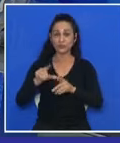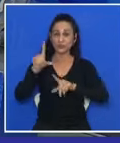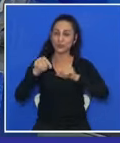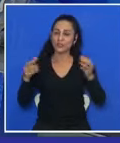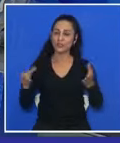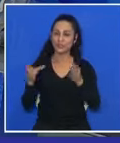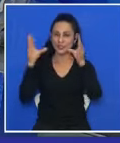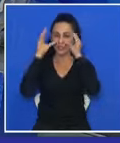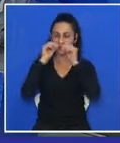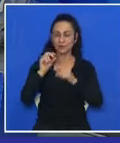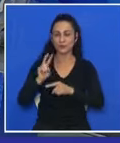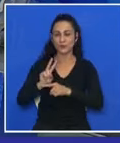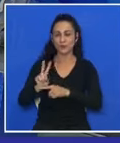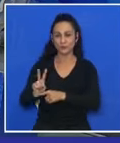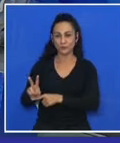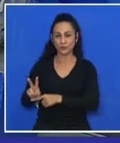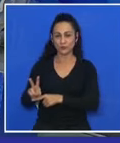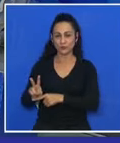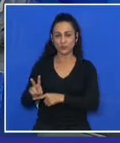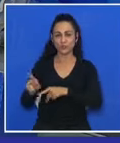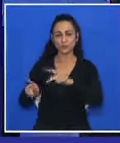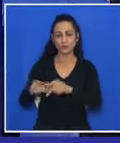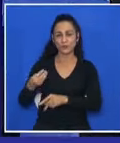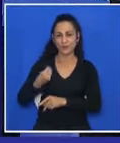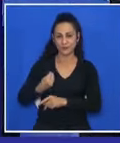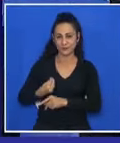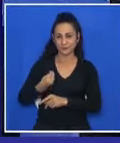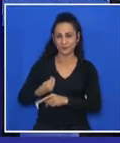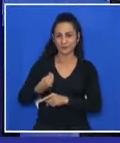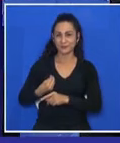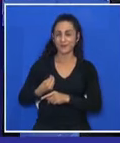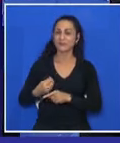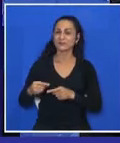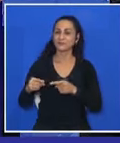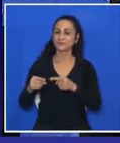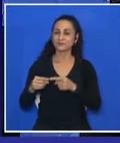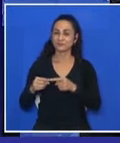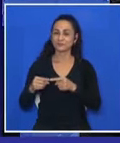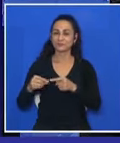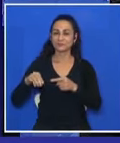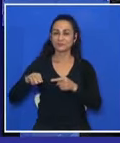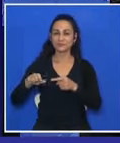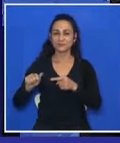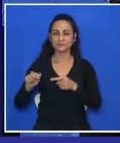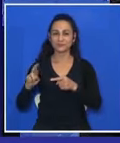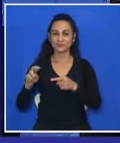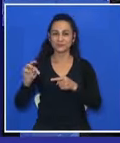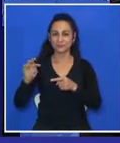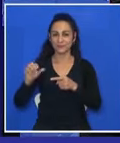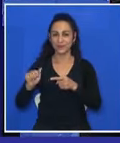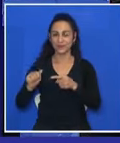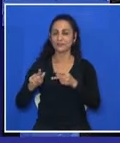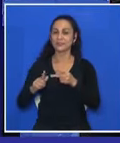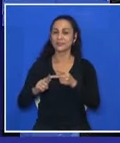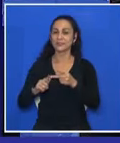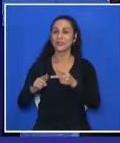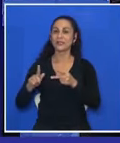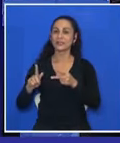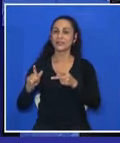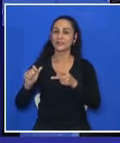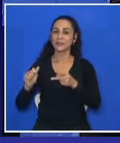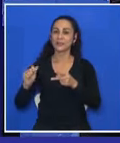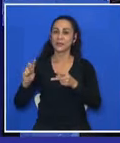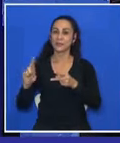desta noite, a gente conta com a presença de duas auditoras populares. Ao meu lado, a Marta Cristine e a Gabriela da Cruz.